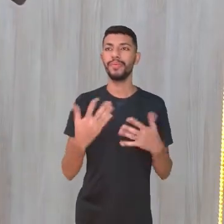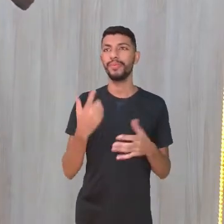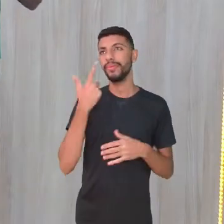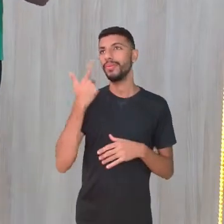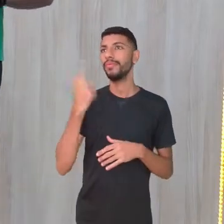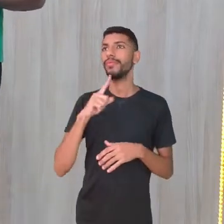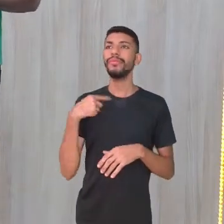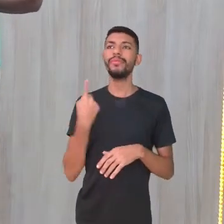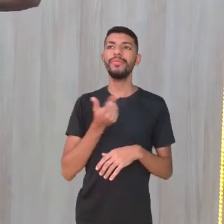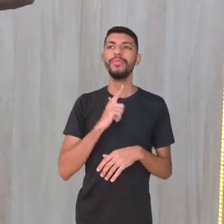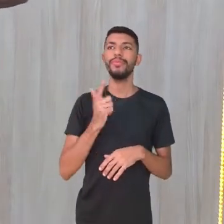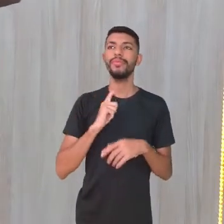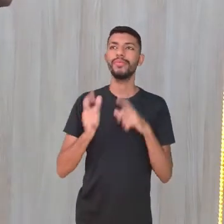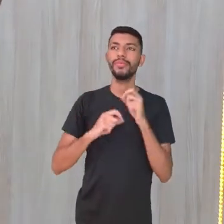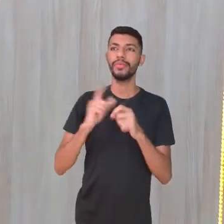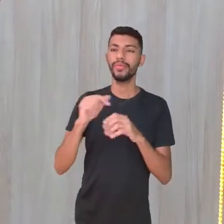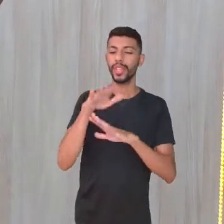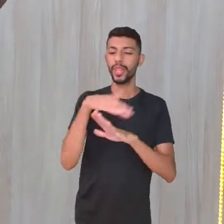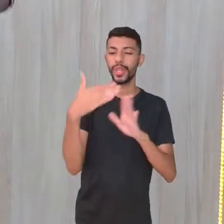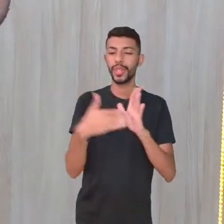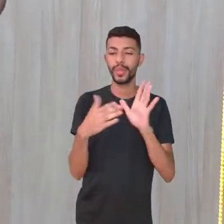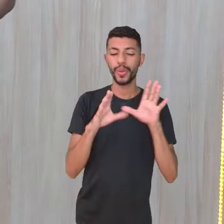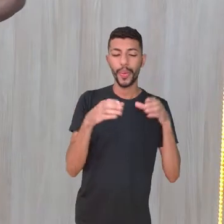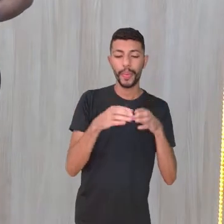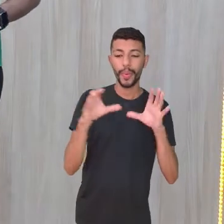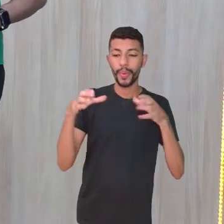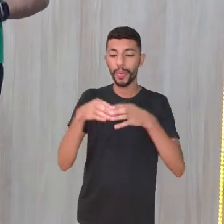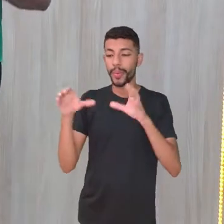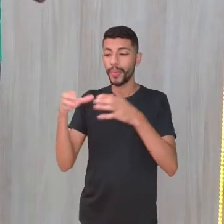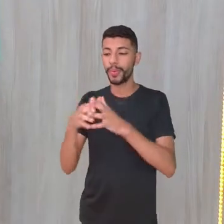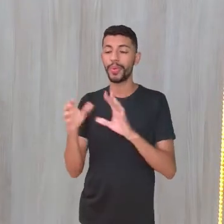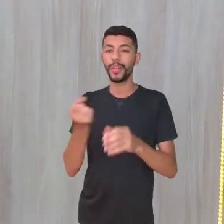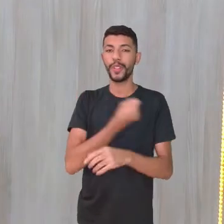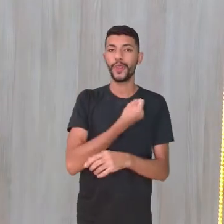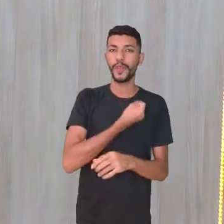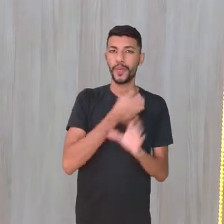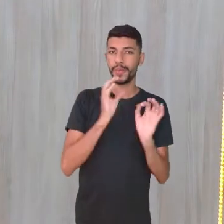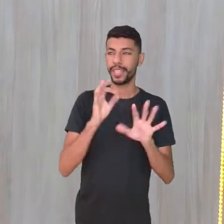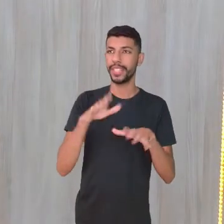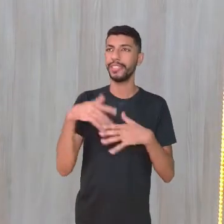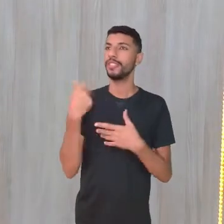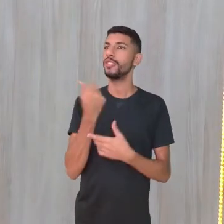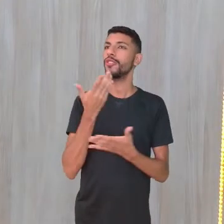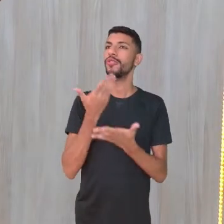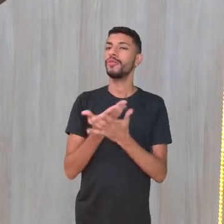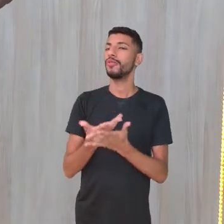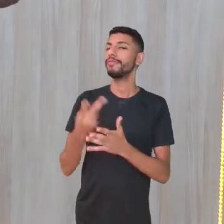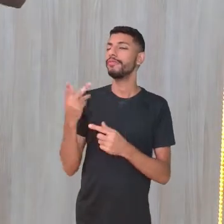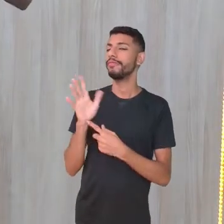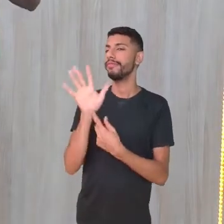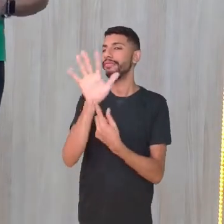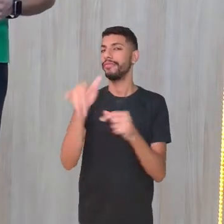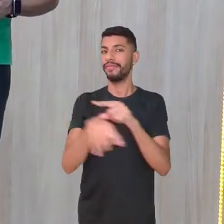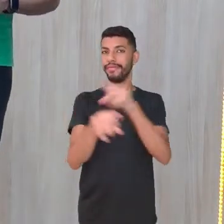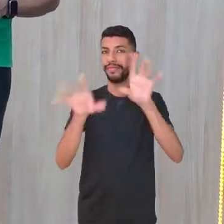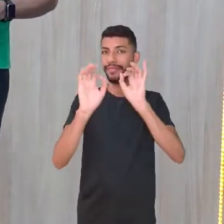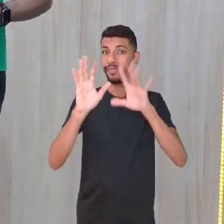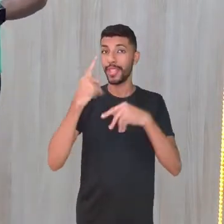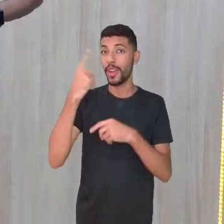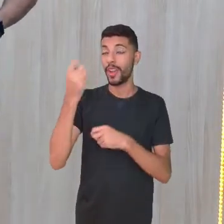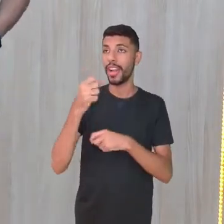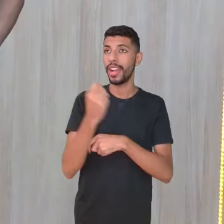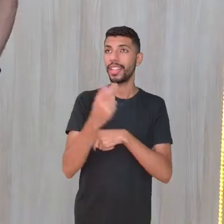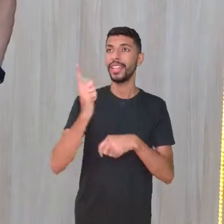passou aí por todos os conjuntos numéricos, né? Que a gente falou aqui e tratou para vocês. A gente viu a ideia